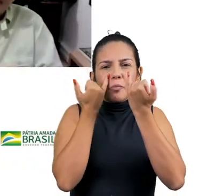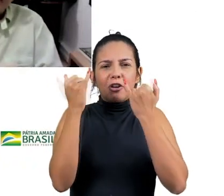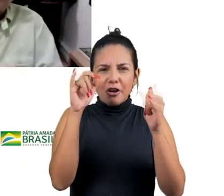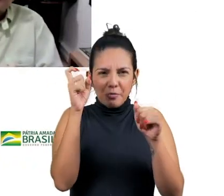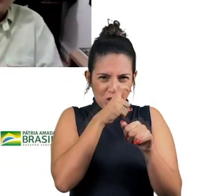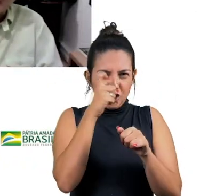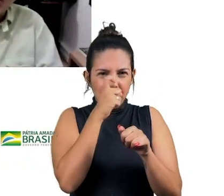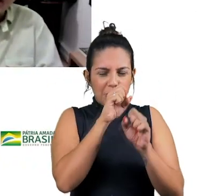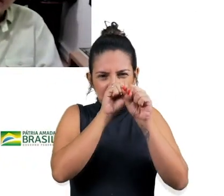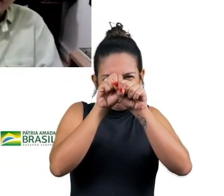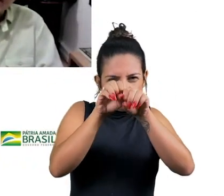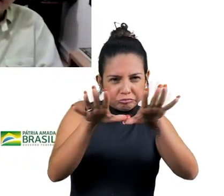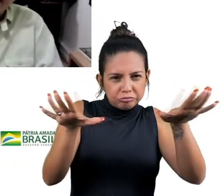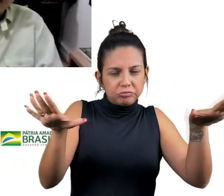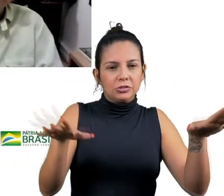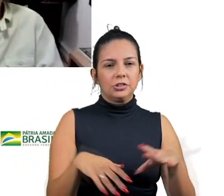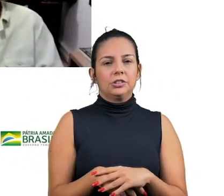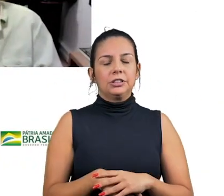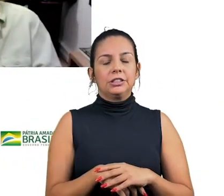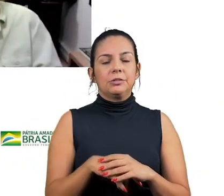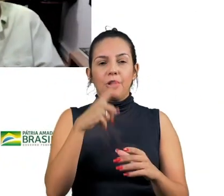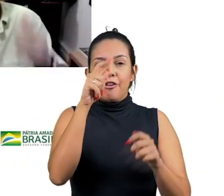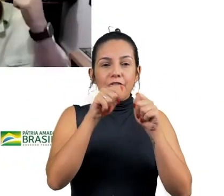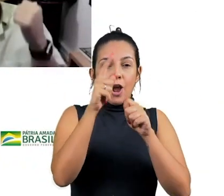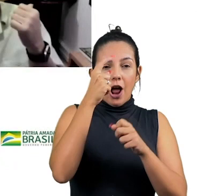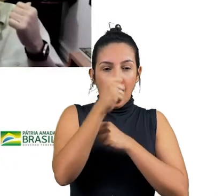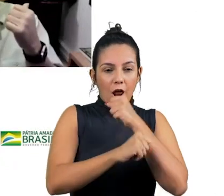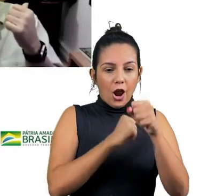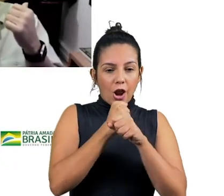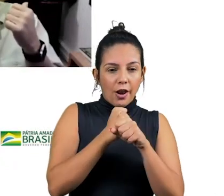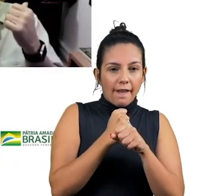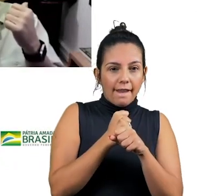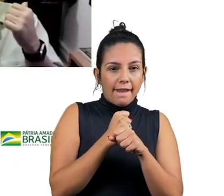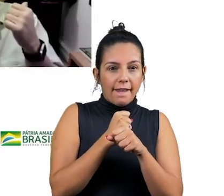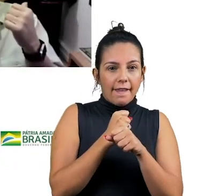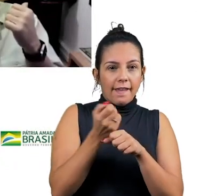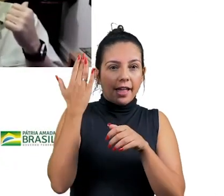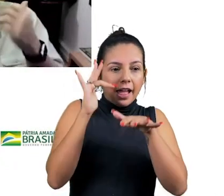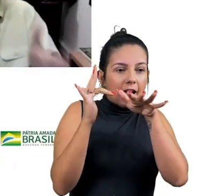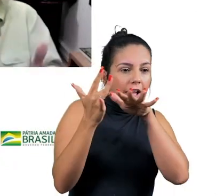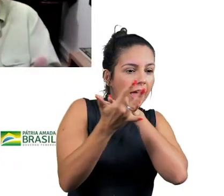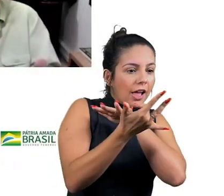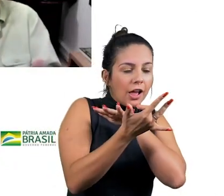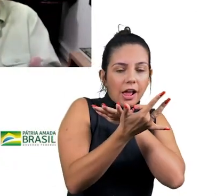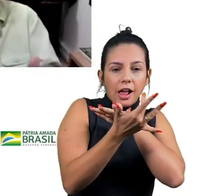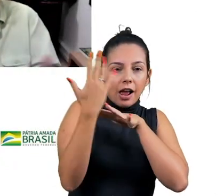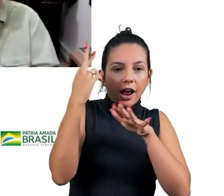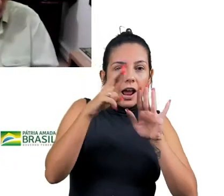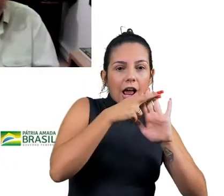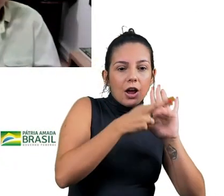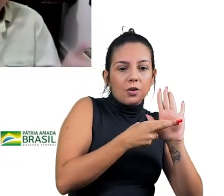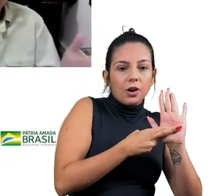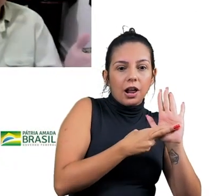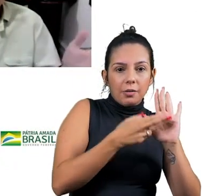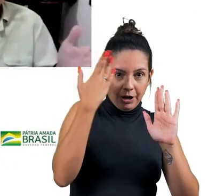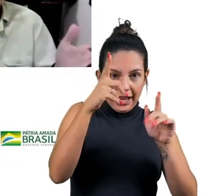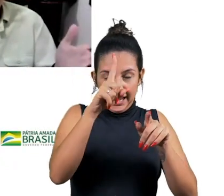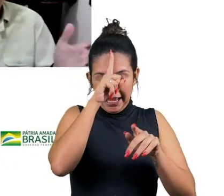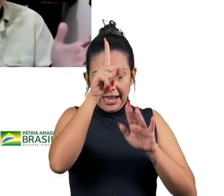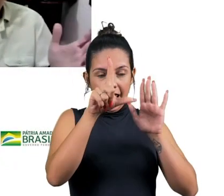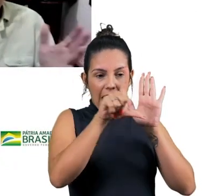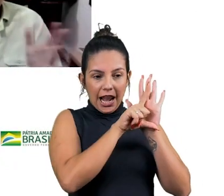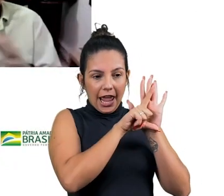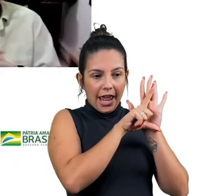aí você aprova, o presidente promulga, aí você olha e diz assim, mas cadê aquelas redes que a gente regulou? Exatamente. Não existem mais. Tá não certo? existe mais.